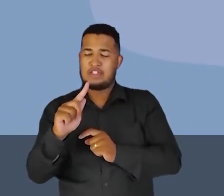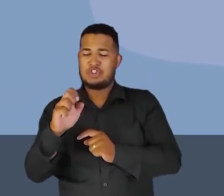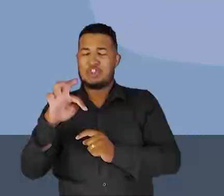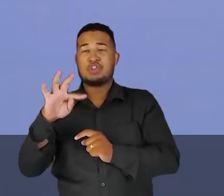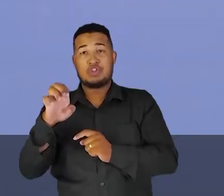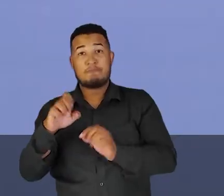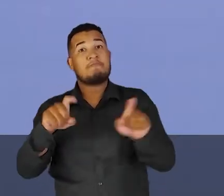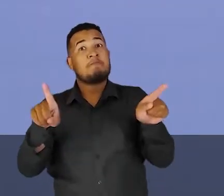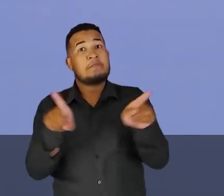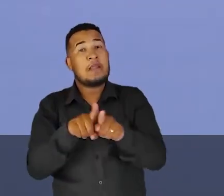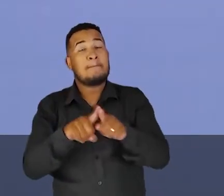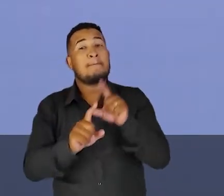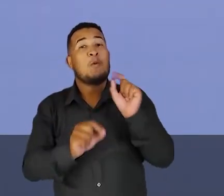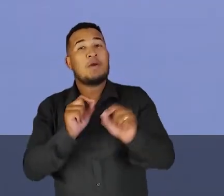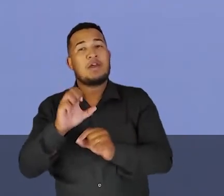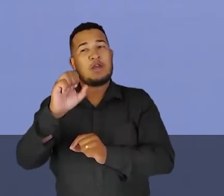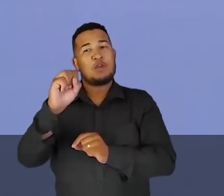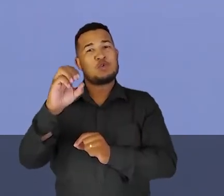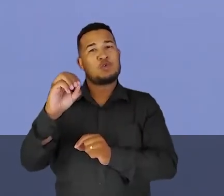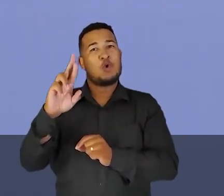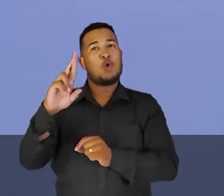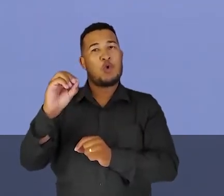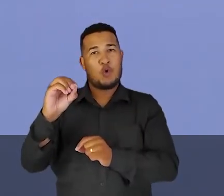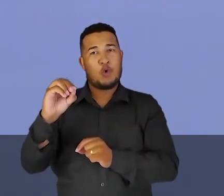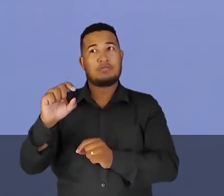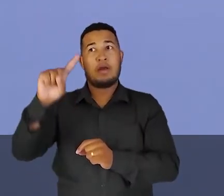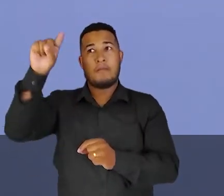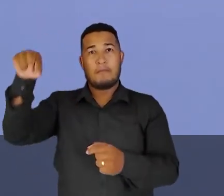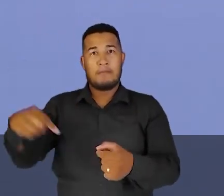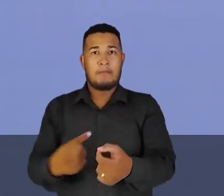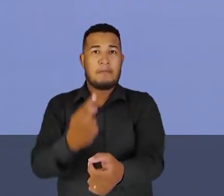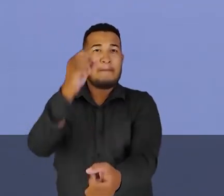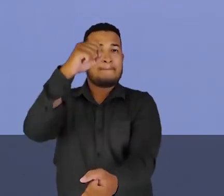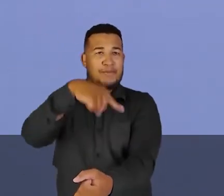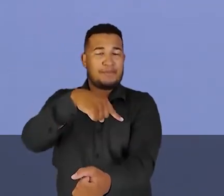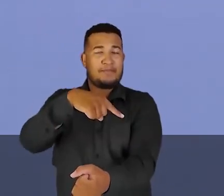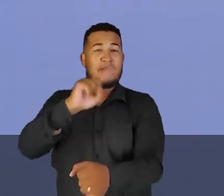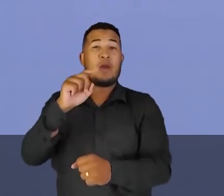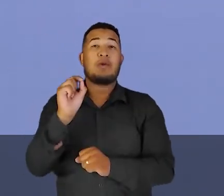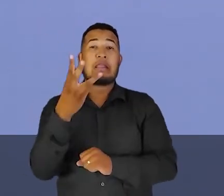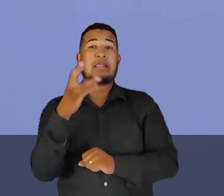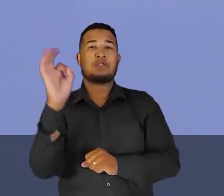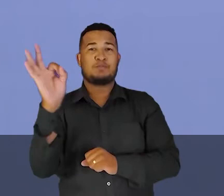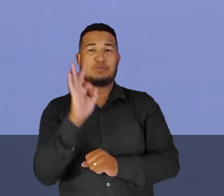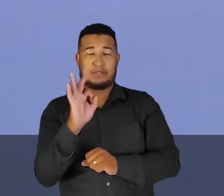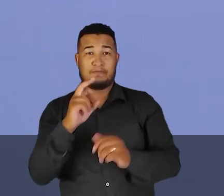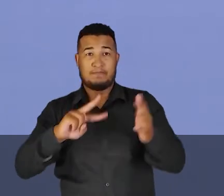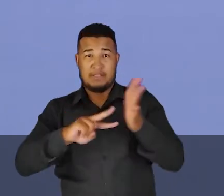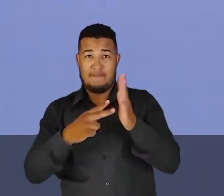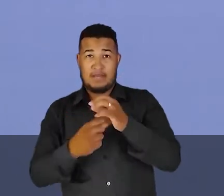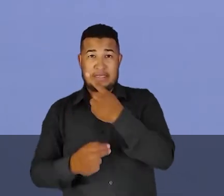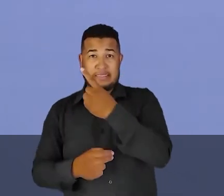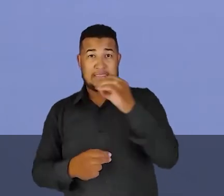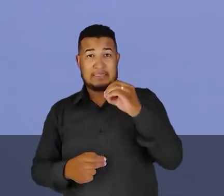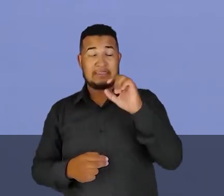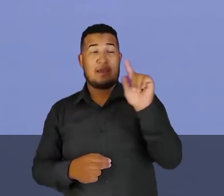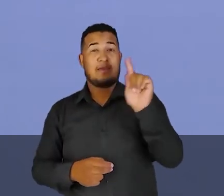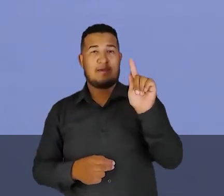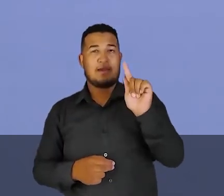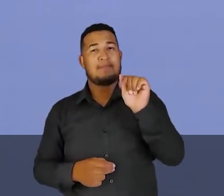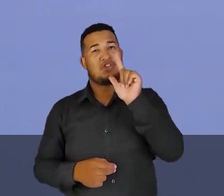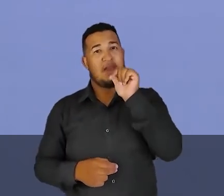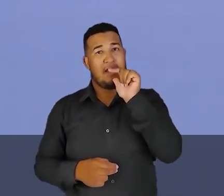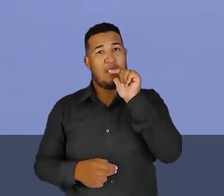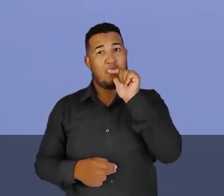Quem nunca usou o soro fisiológico, né, gente? O soro fisiológico é uma solução 3%. A cada 100 gramas de água é adicionado